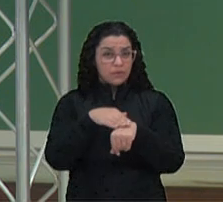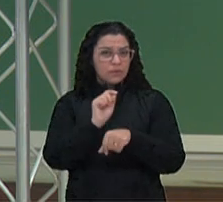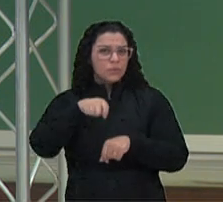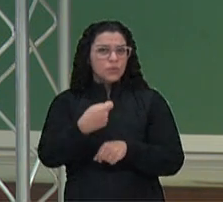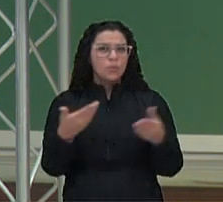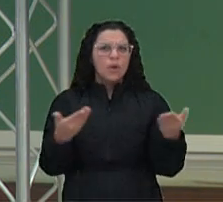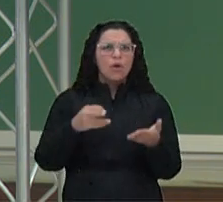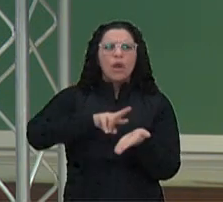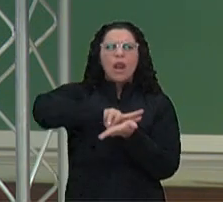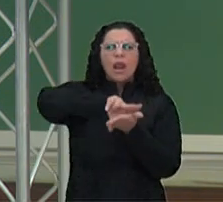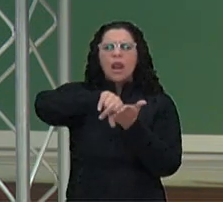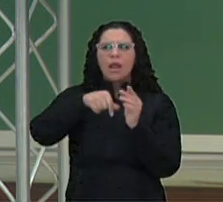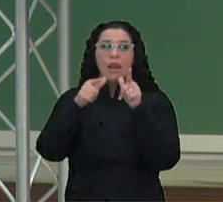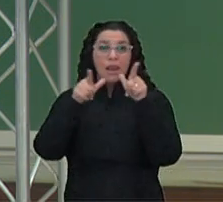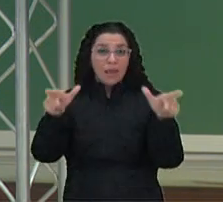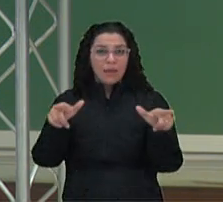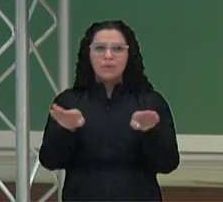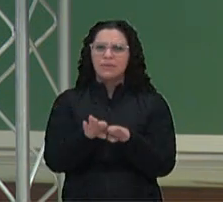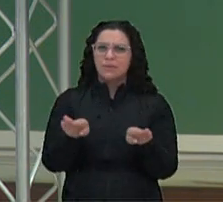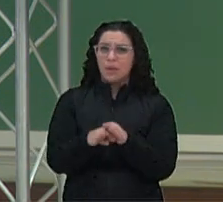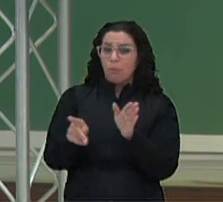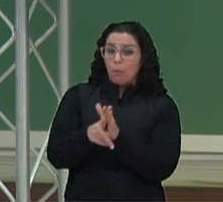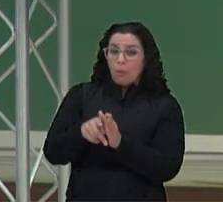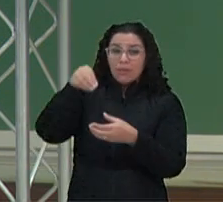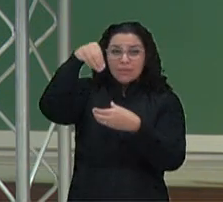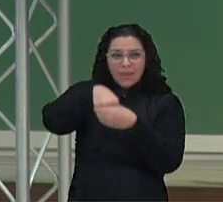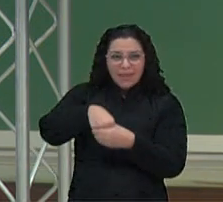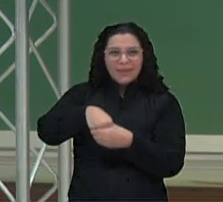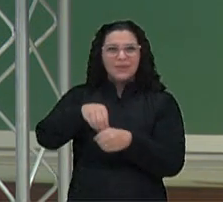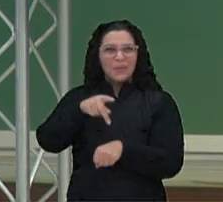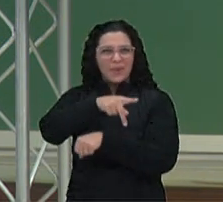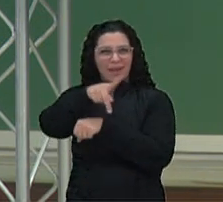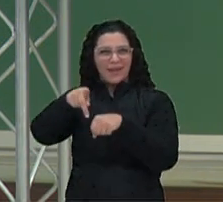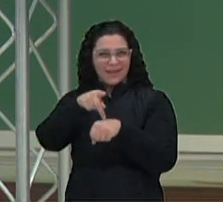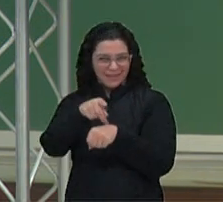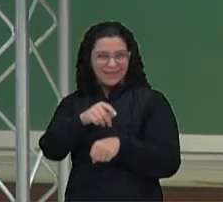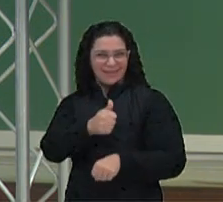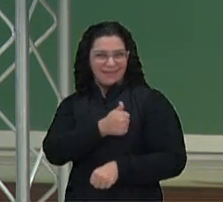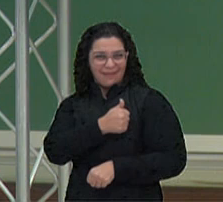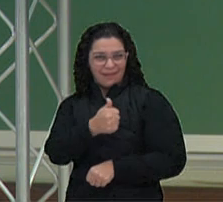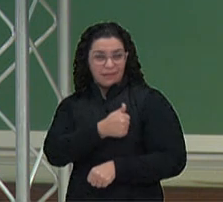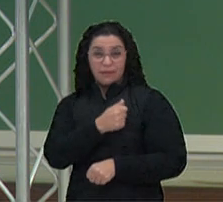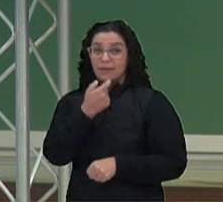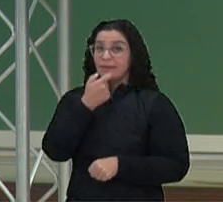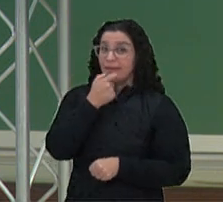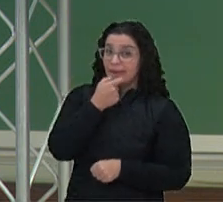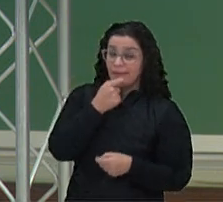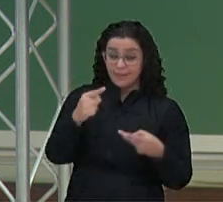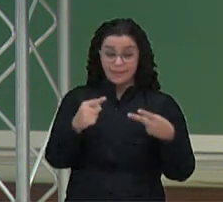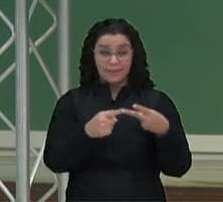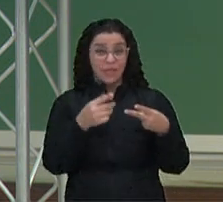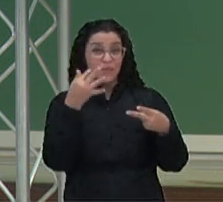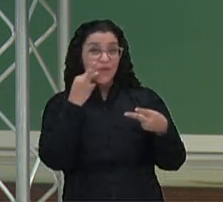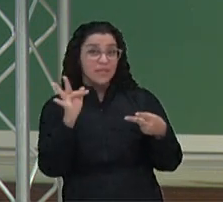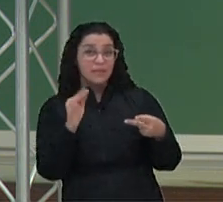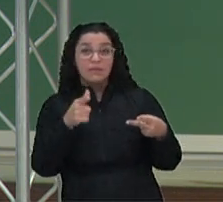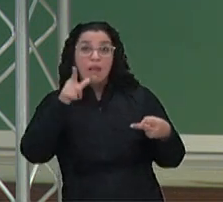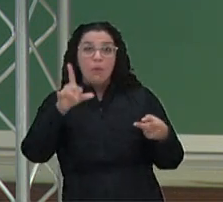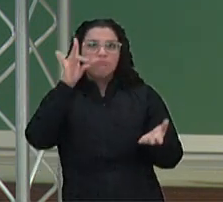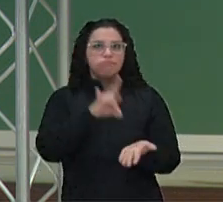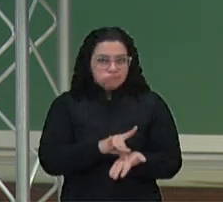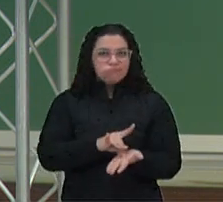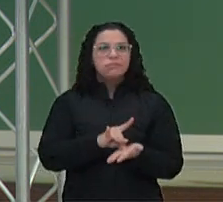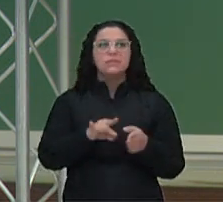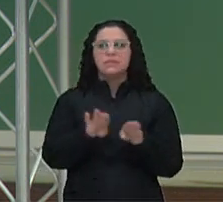sobre as diferentes línguas que são faladas lá no país, né? Não somente o inglês, mas também o francês como línguas oficiais, e daí a